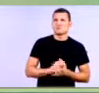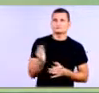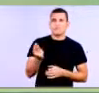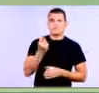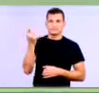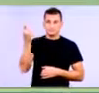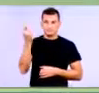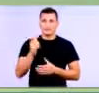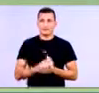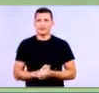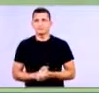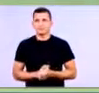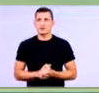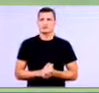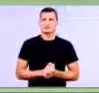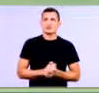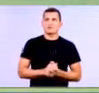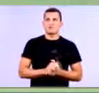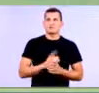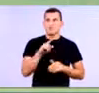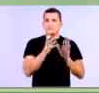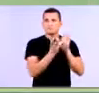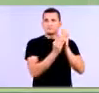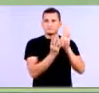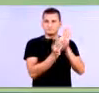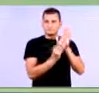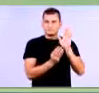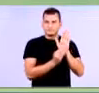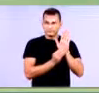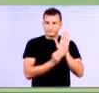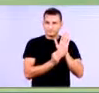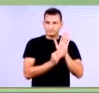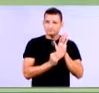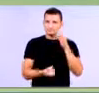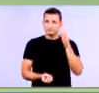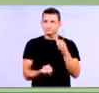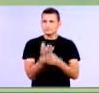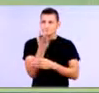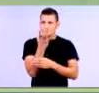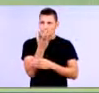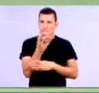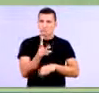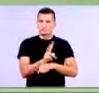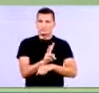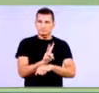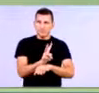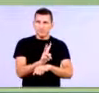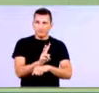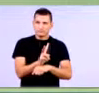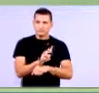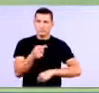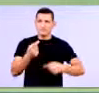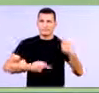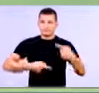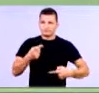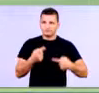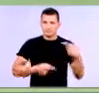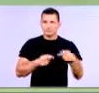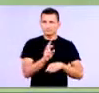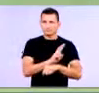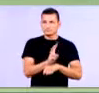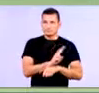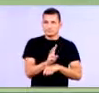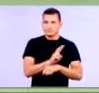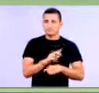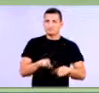está voltada ao nosso conteúdo, voltado para a criação da segurança, né, de uma política de segurança, além